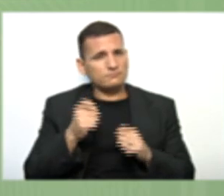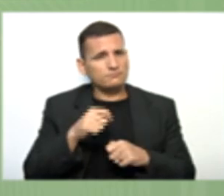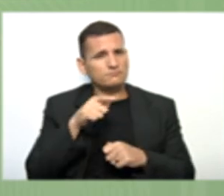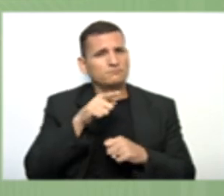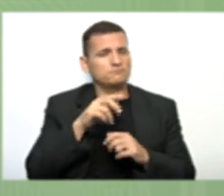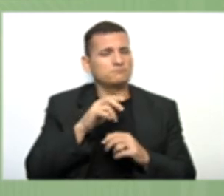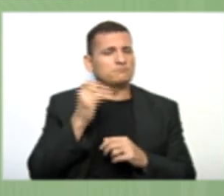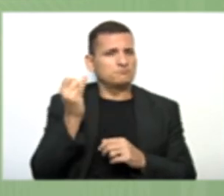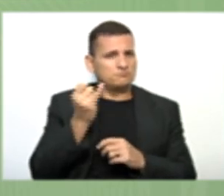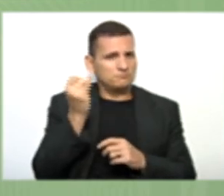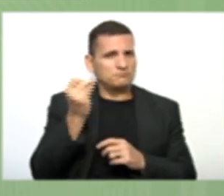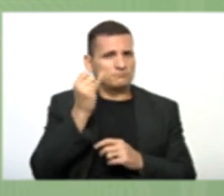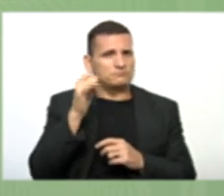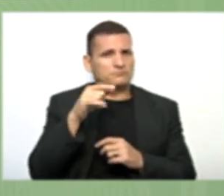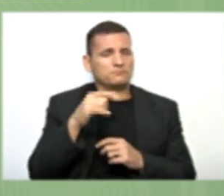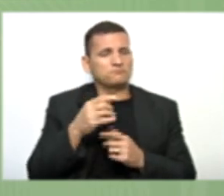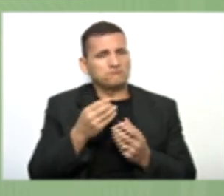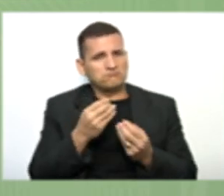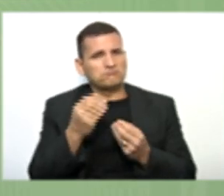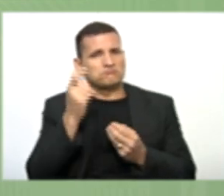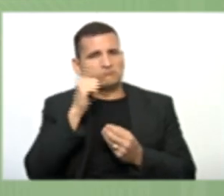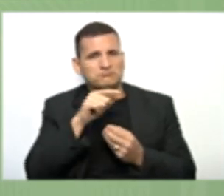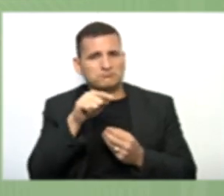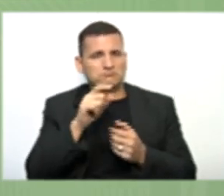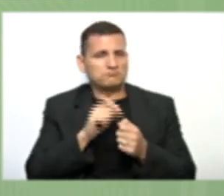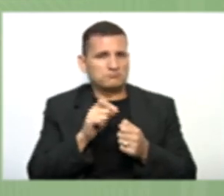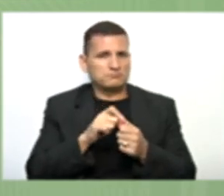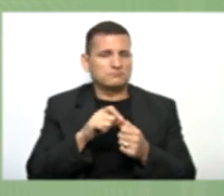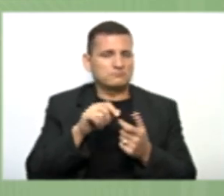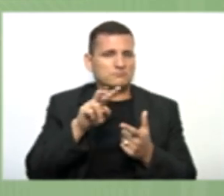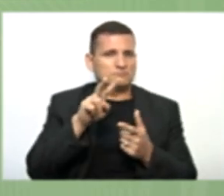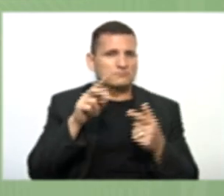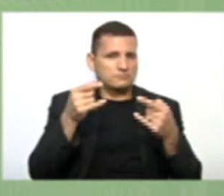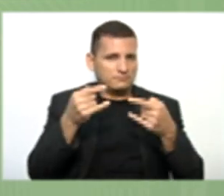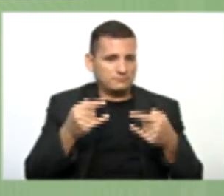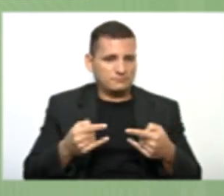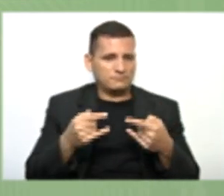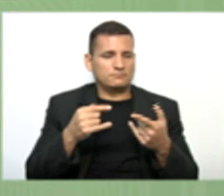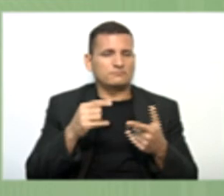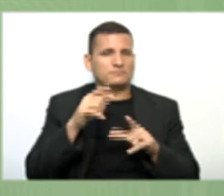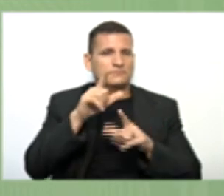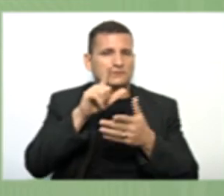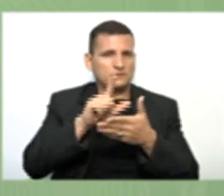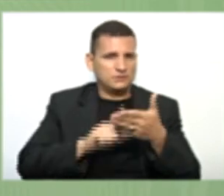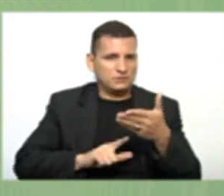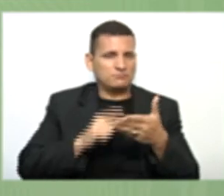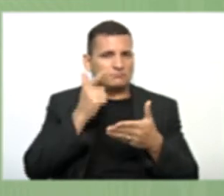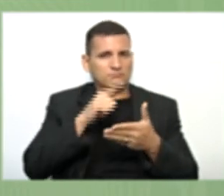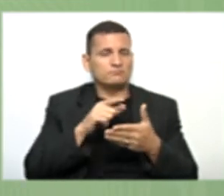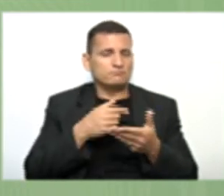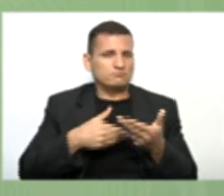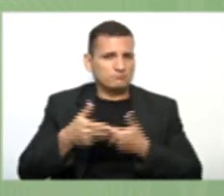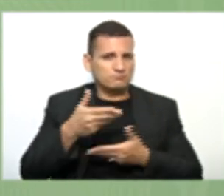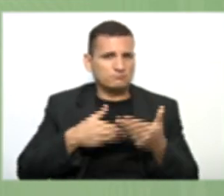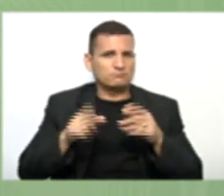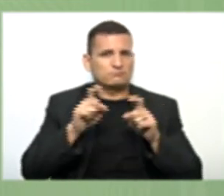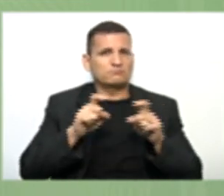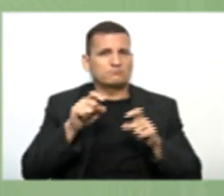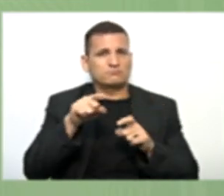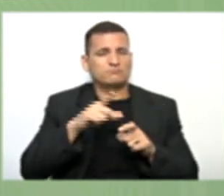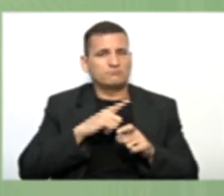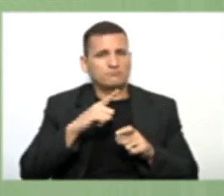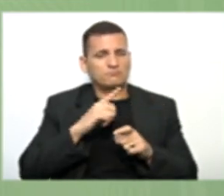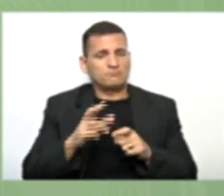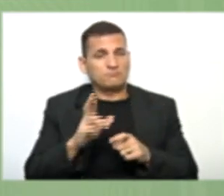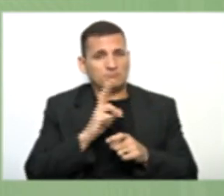muito interessante. Você, caramba, consigo fazer isso através dos vetores, das listas, né? Consigo ter essa interatividade com o computador e trazer pra mim uma